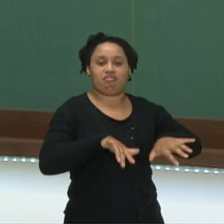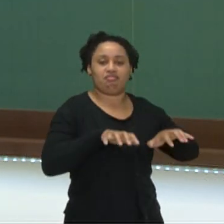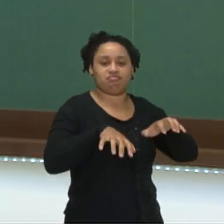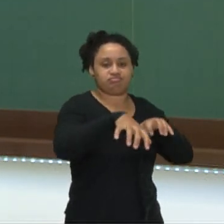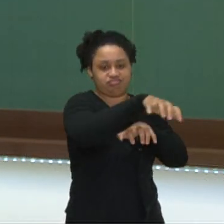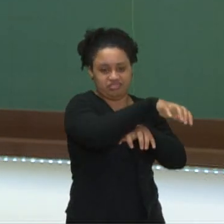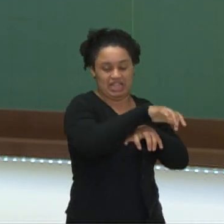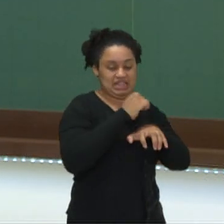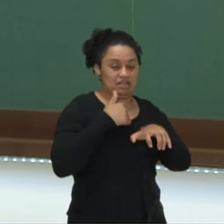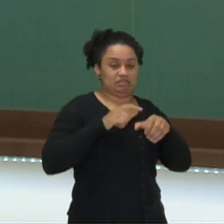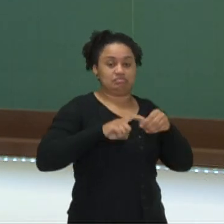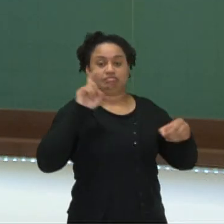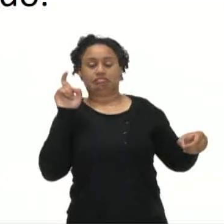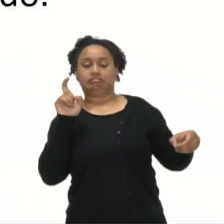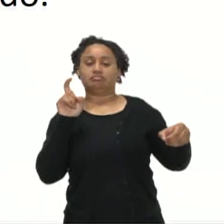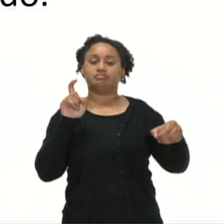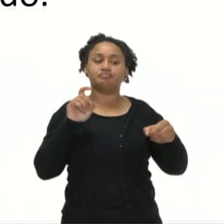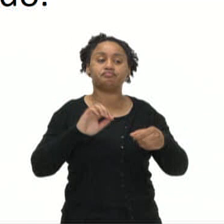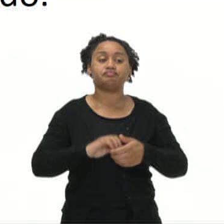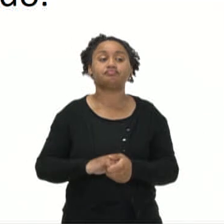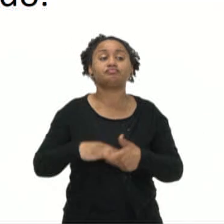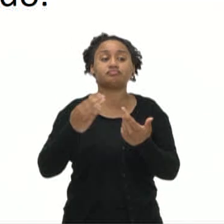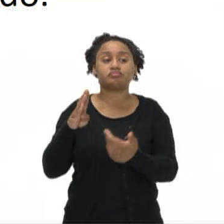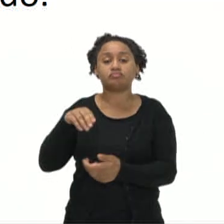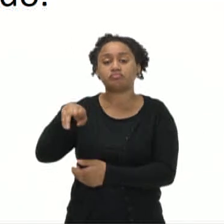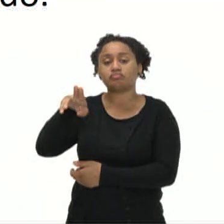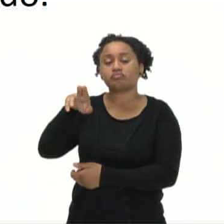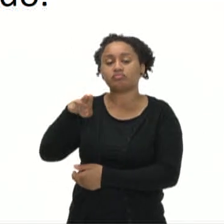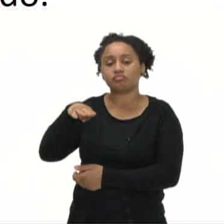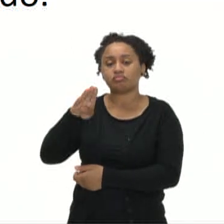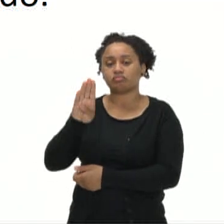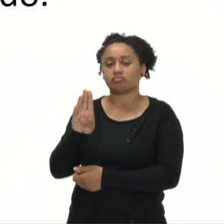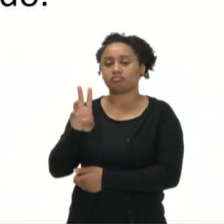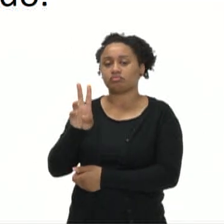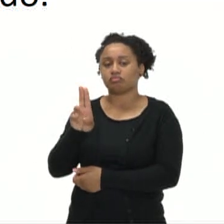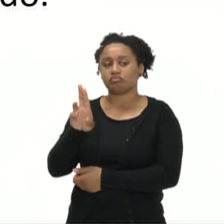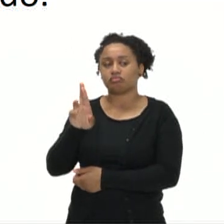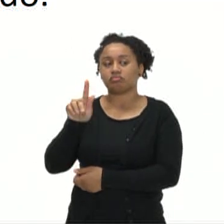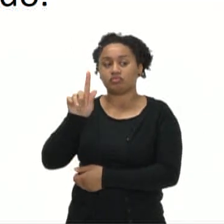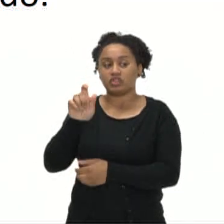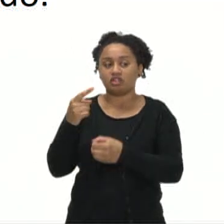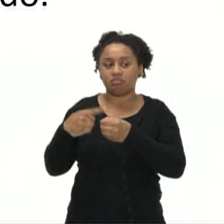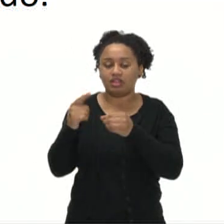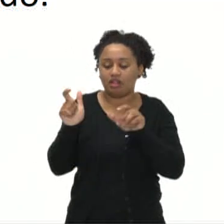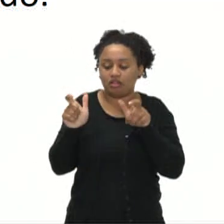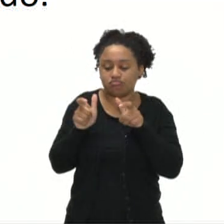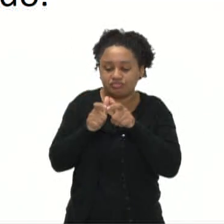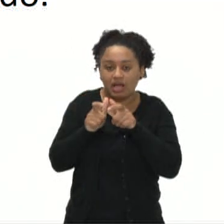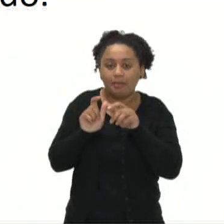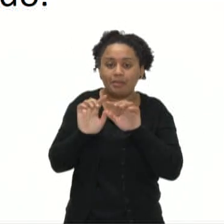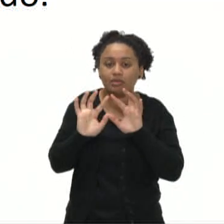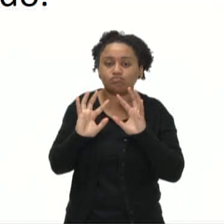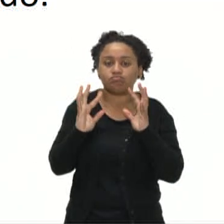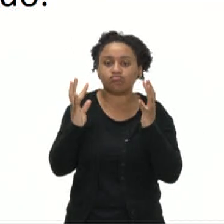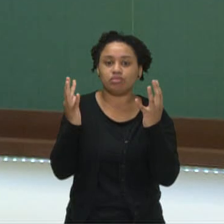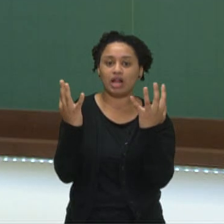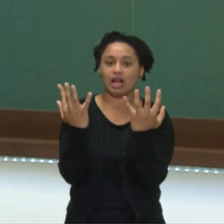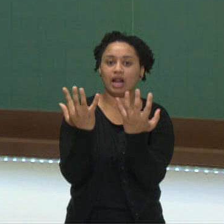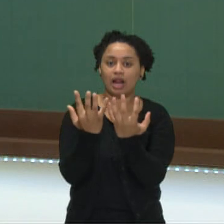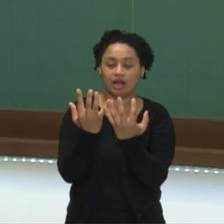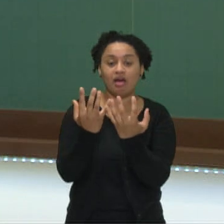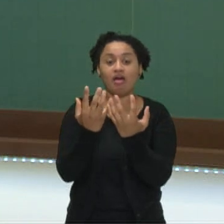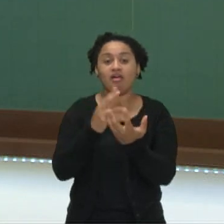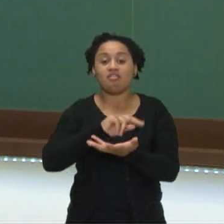que acontece? Esse burgo, ele vai ser uma pequena cidade fortificada, onde vários comerciantes,